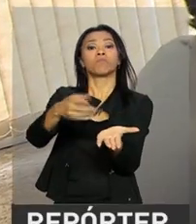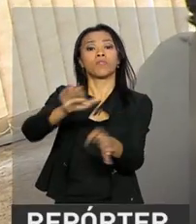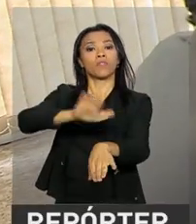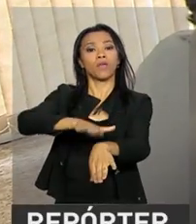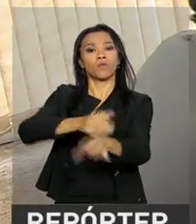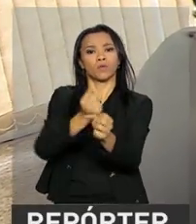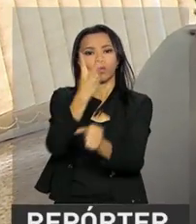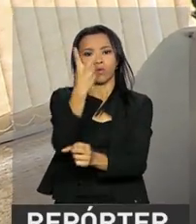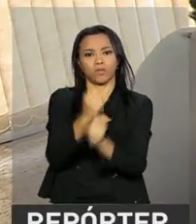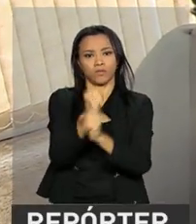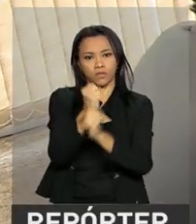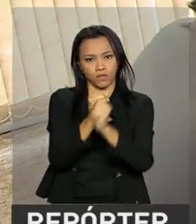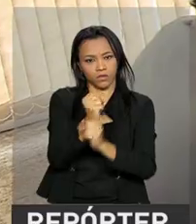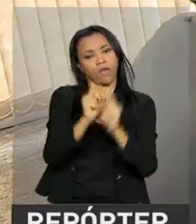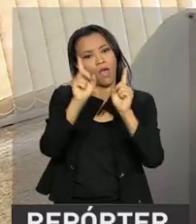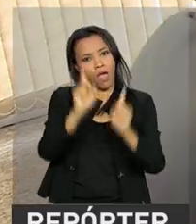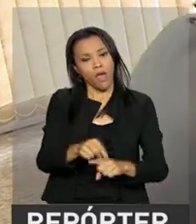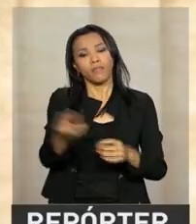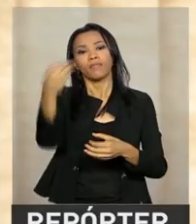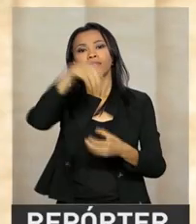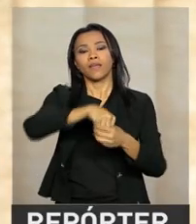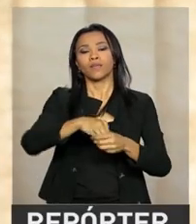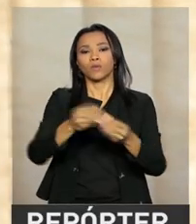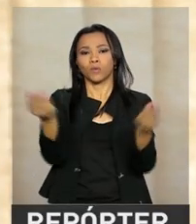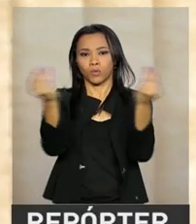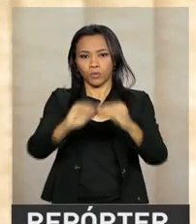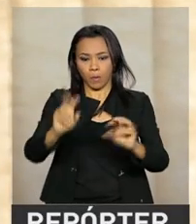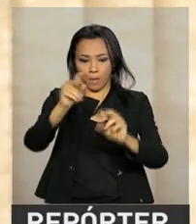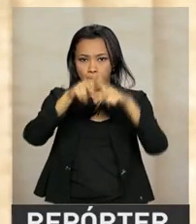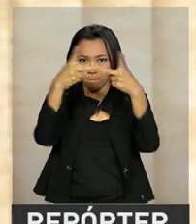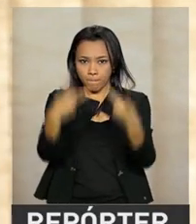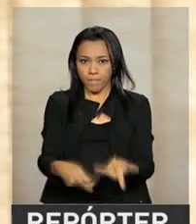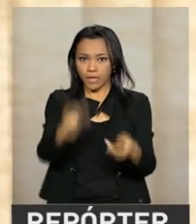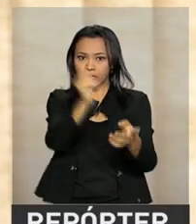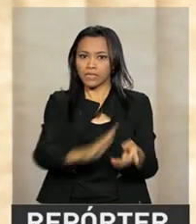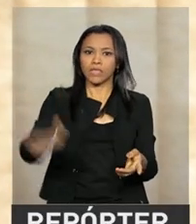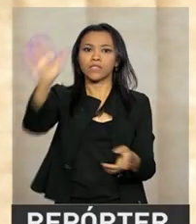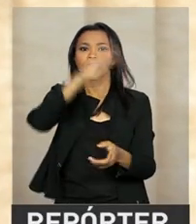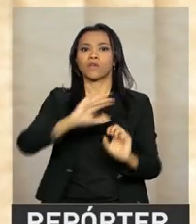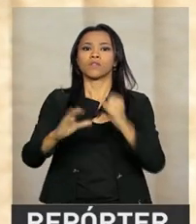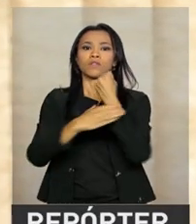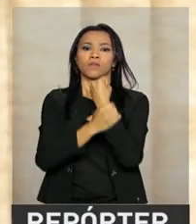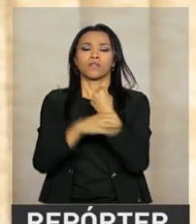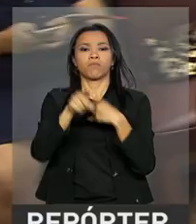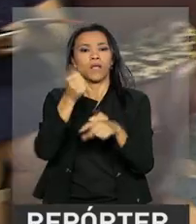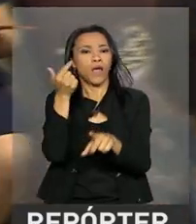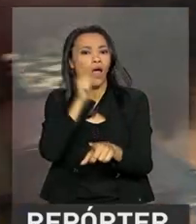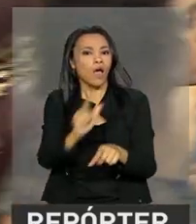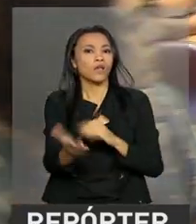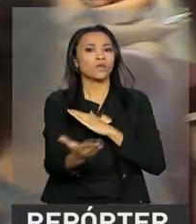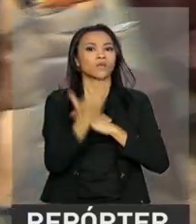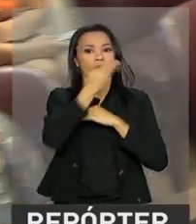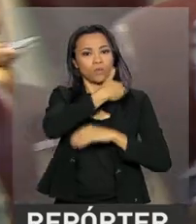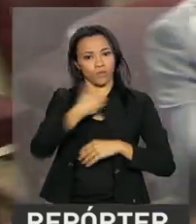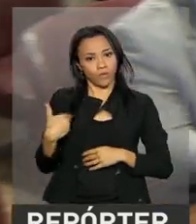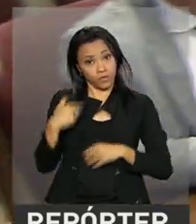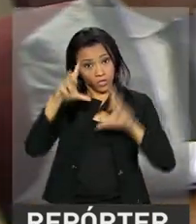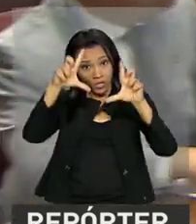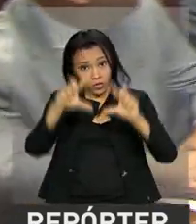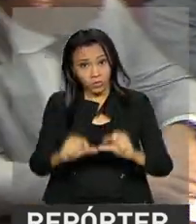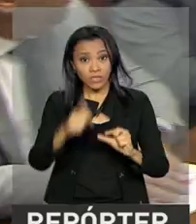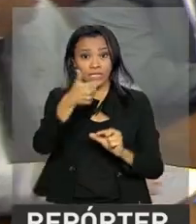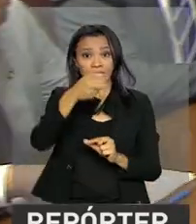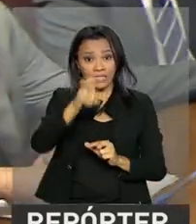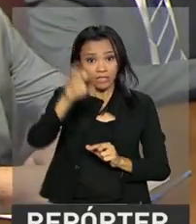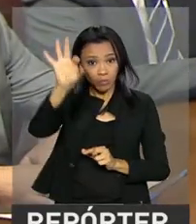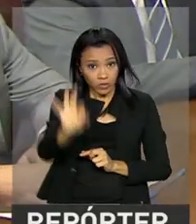integra o plano nacional de segurança o mutirão vai ajudar o governo a chegar à meta de reduzir em 15% a